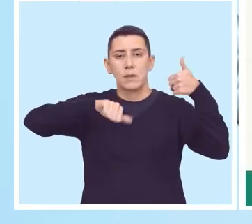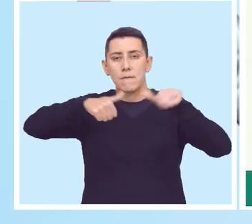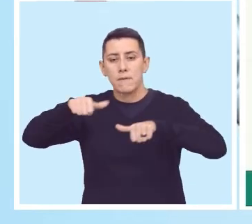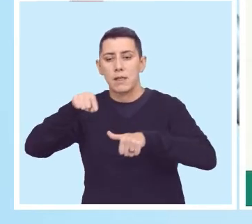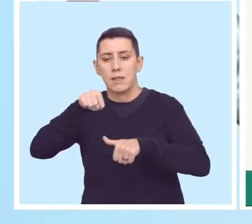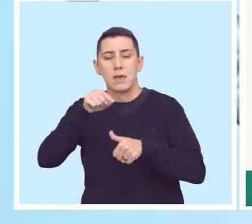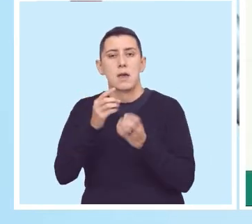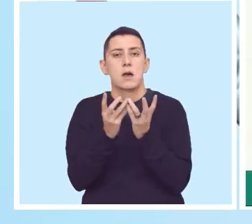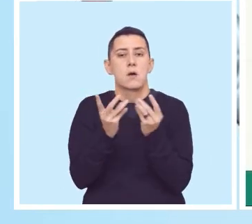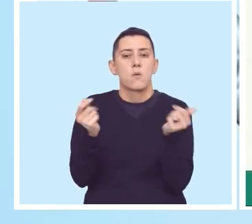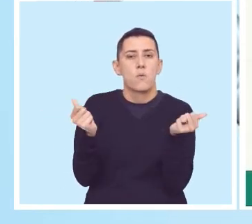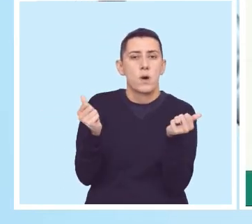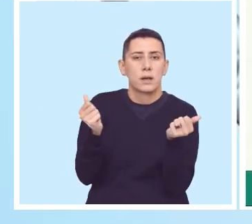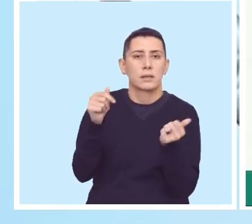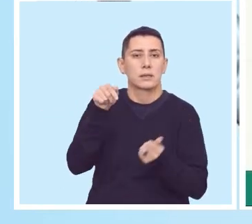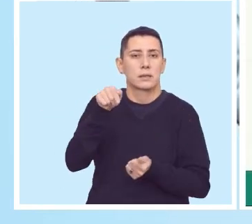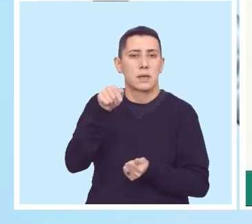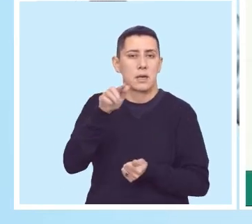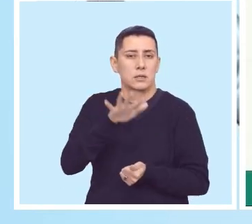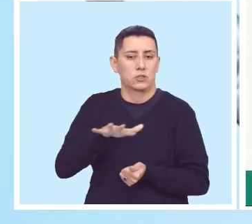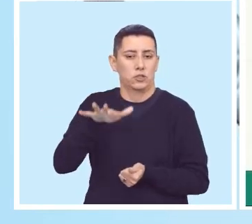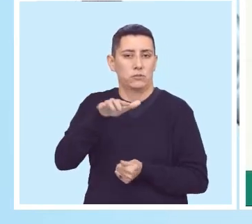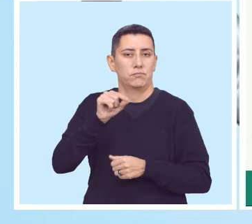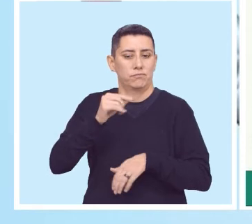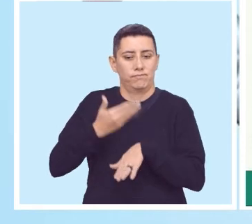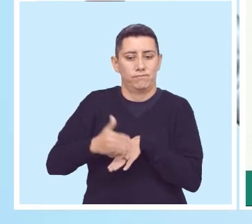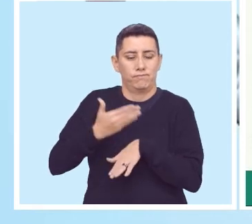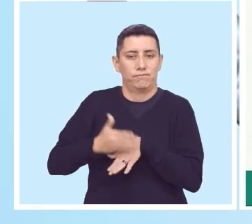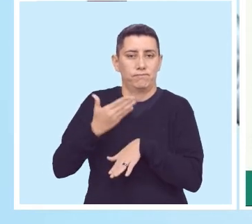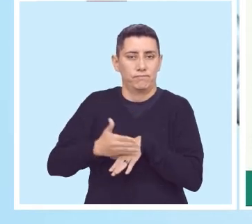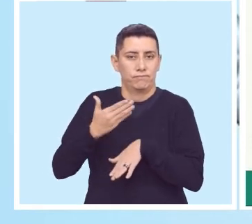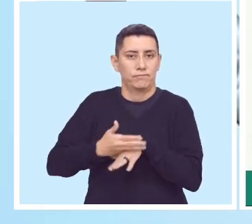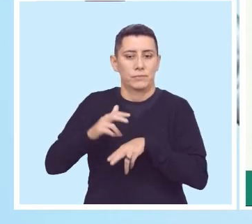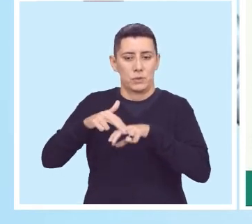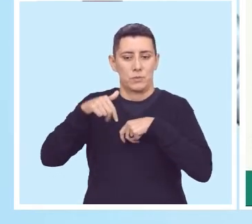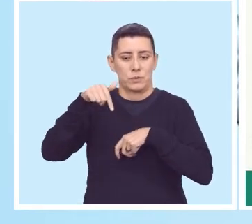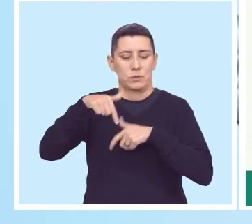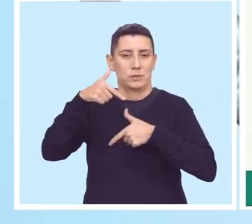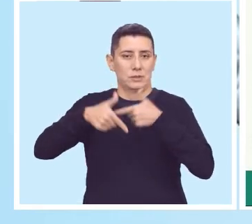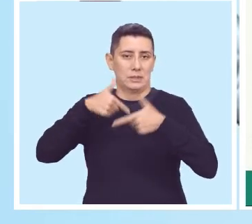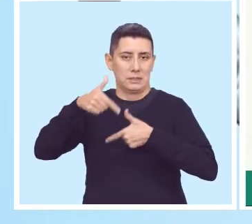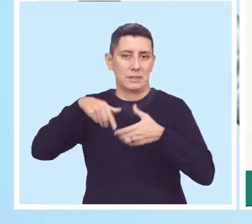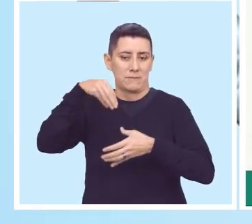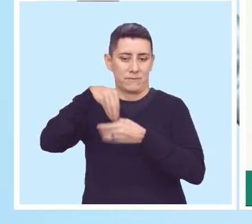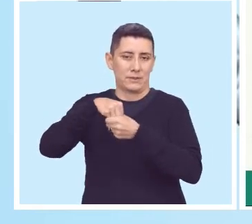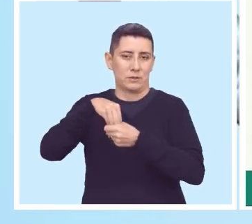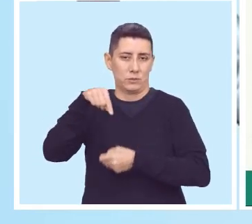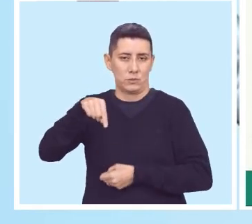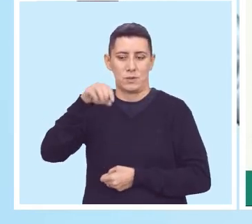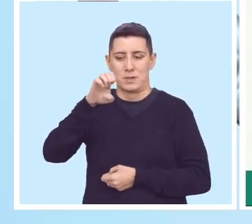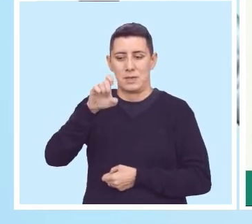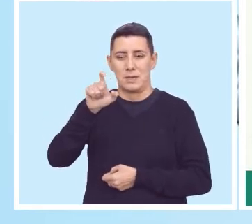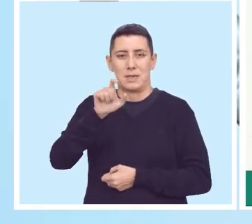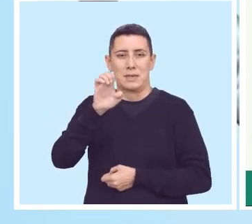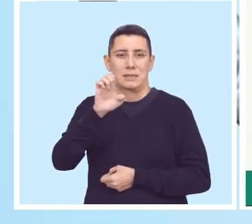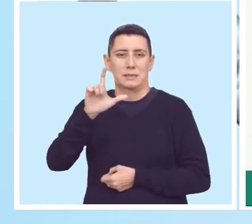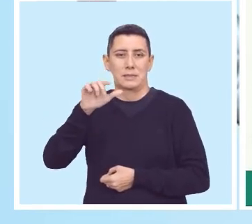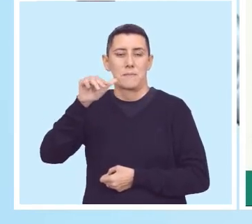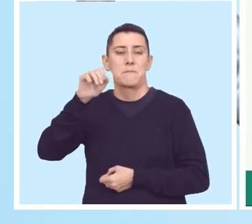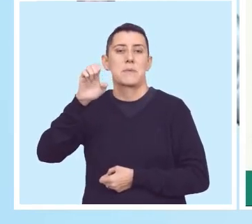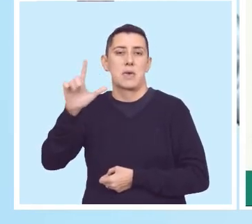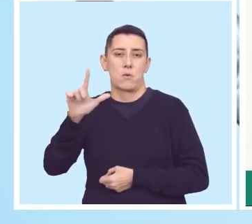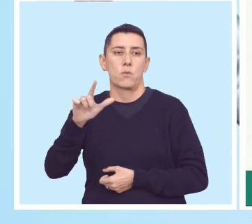qualidade do modelo que foi treinado por meio do serviço XML e dessa